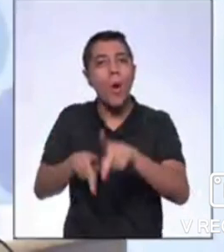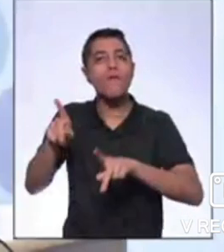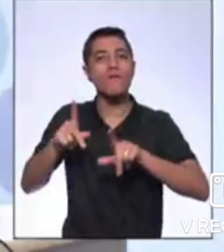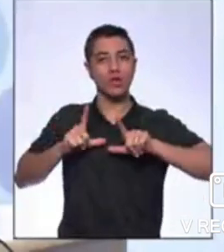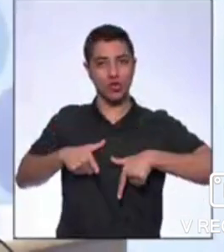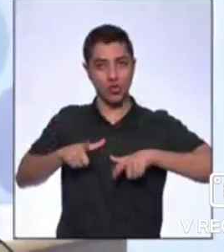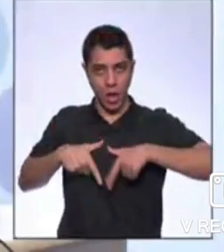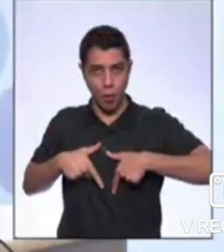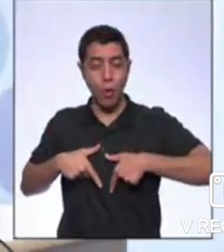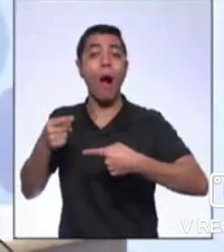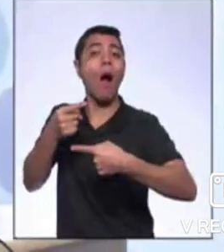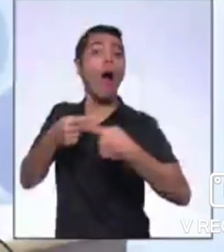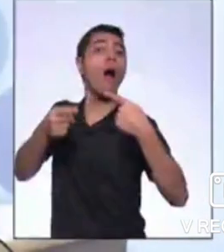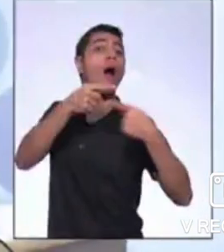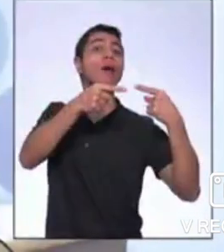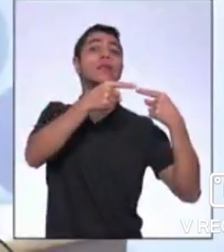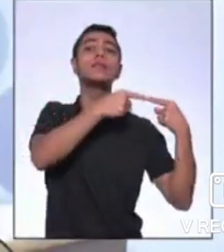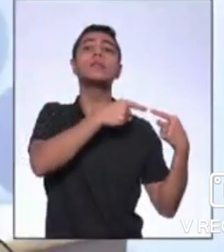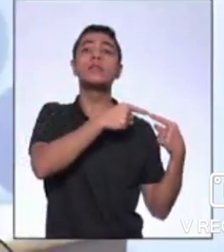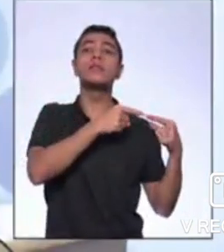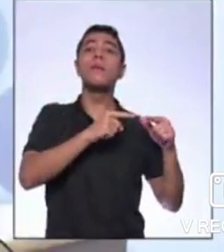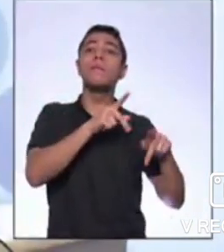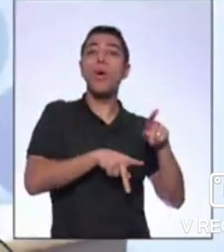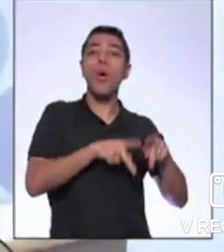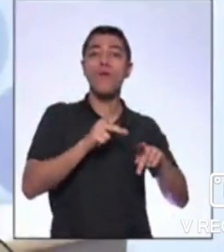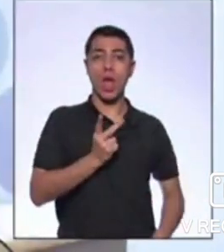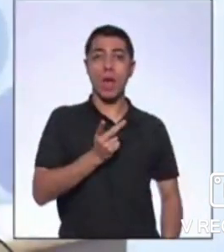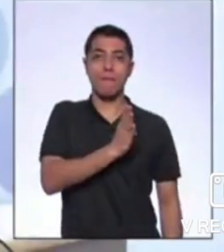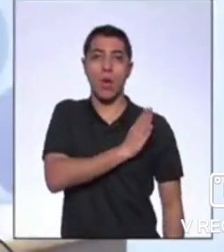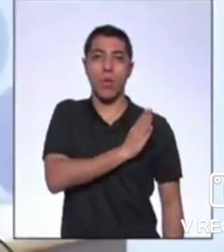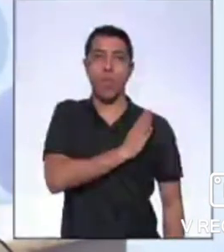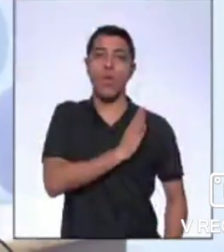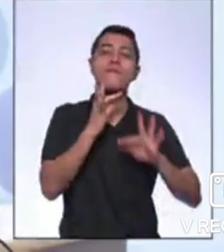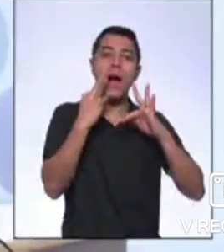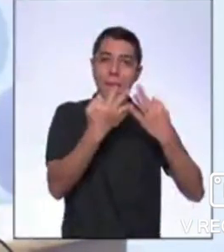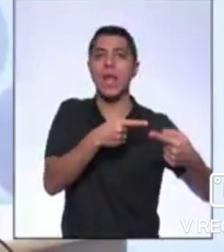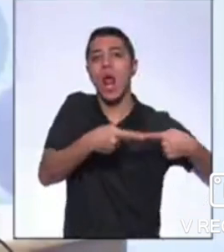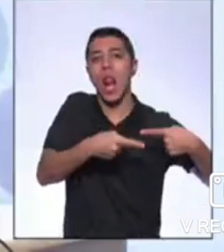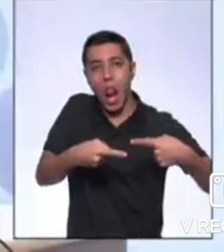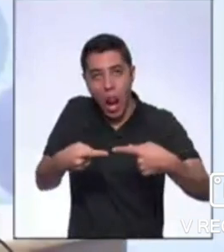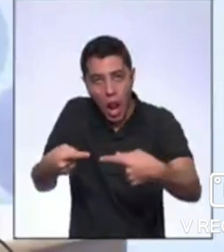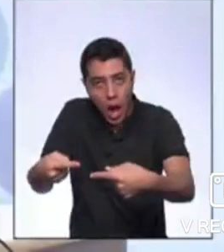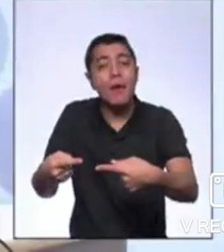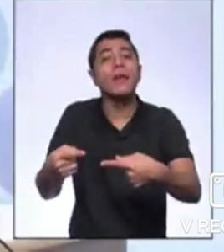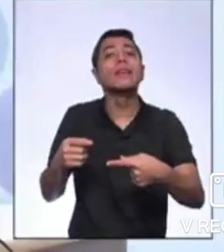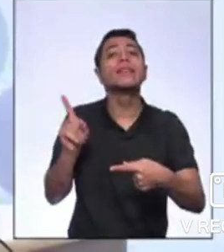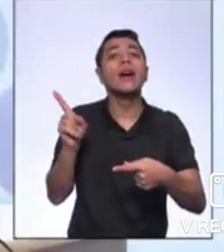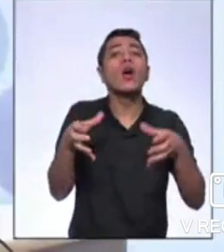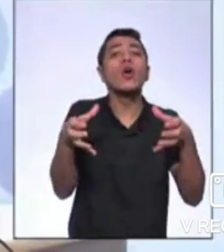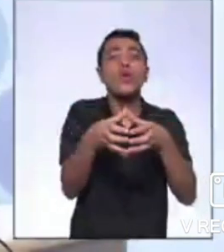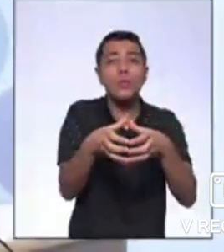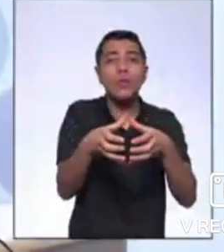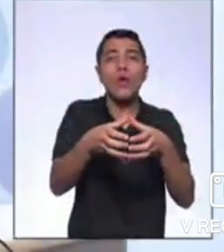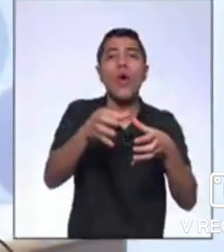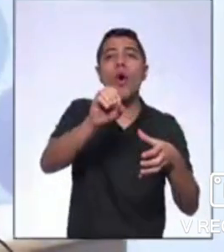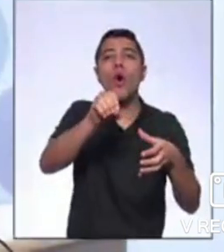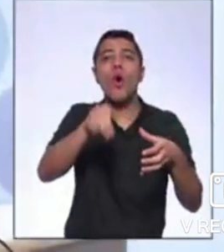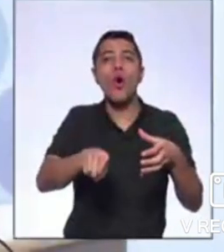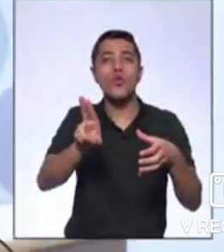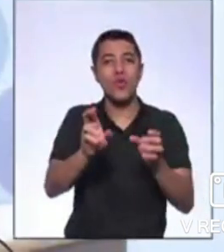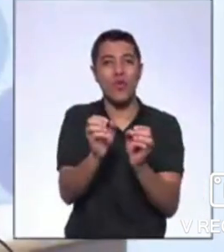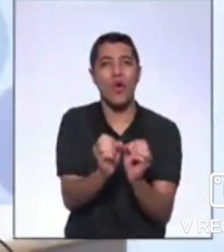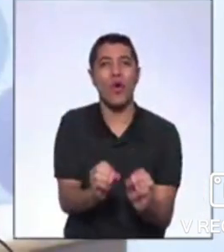alguma maneira. E a reparação que foi estabelecida para os judeus ali na ONU, em 1947, foi